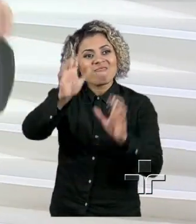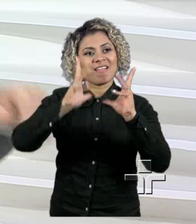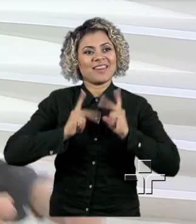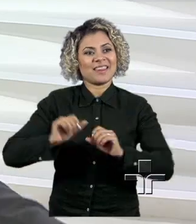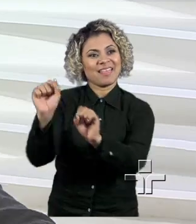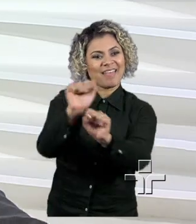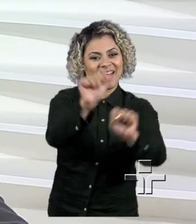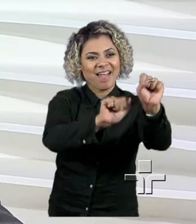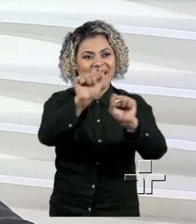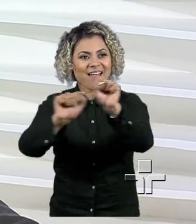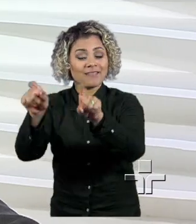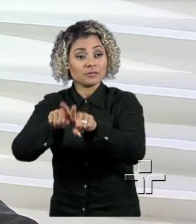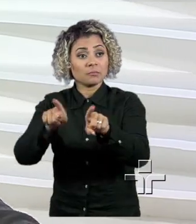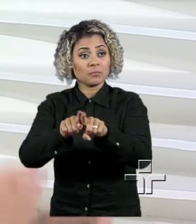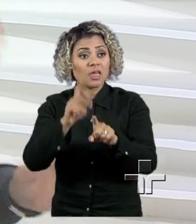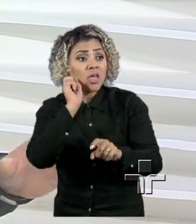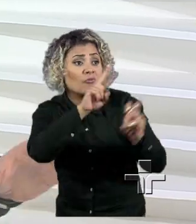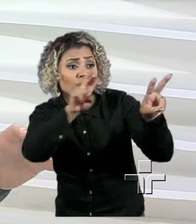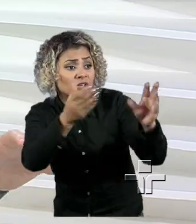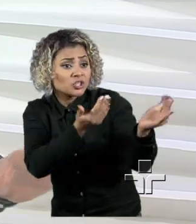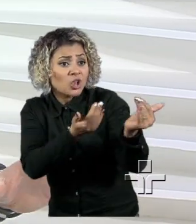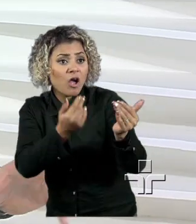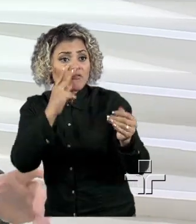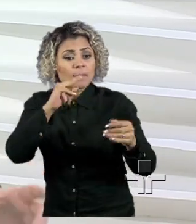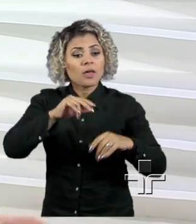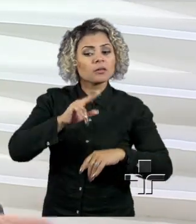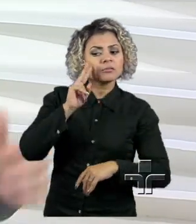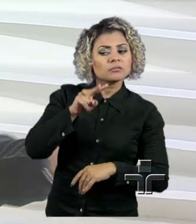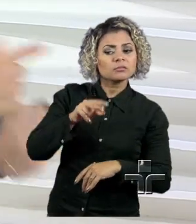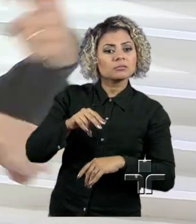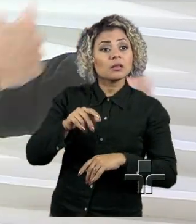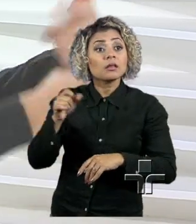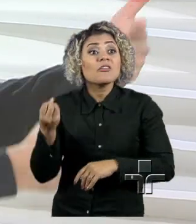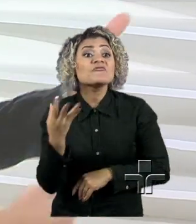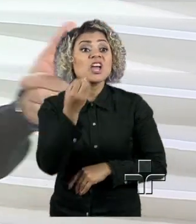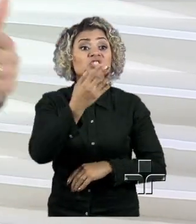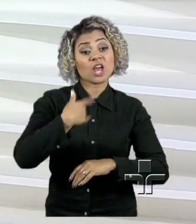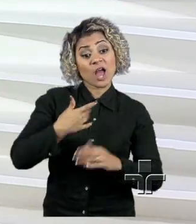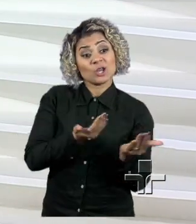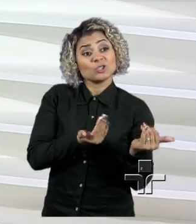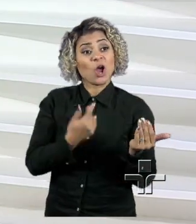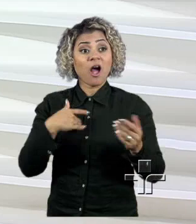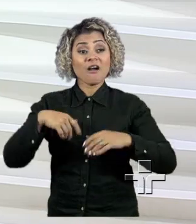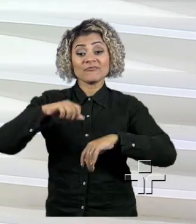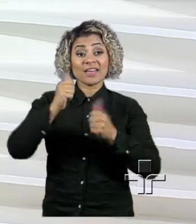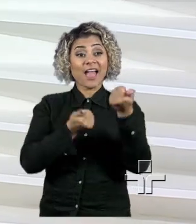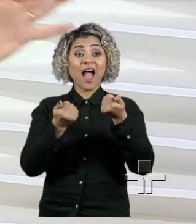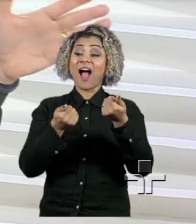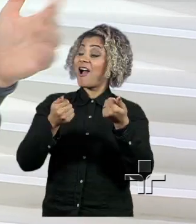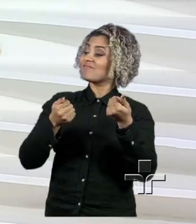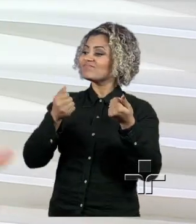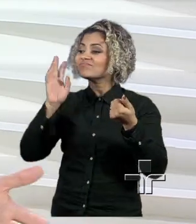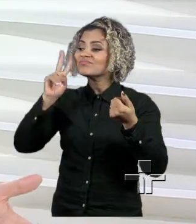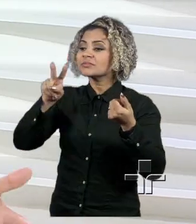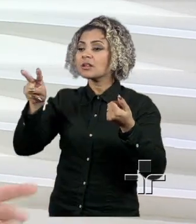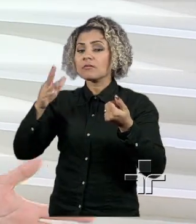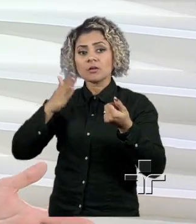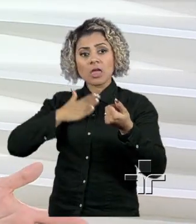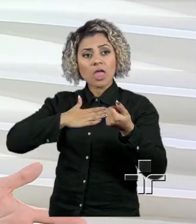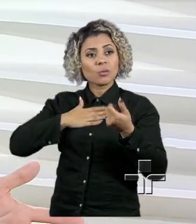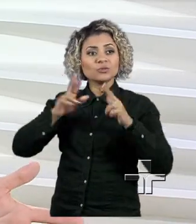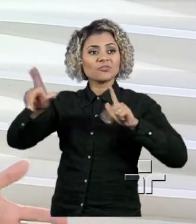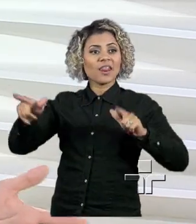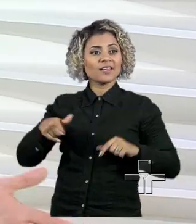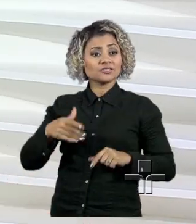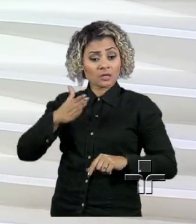jovenzinhos vendo eu lá com 14 anos trabalhando e me olhando da janela, eles indo viajar e eu trabalhando ali e tal. Então eu aprendi que eu tinha que